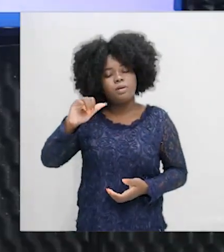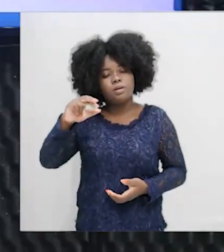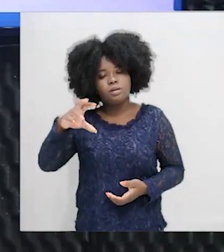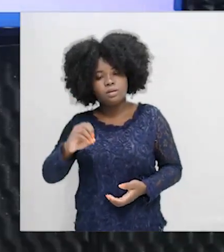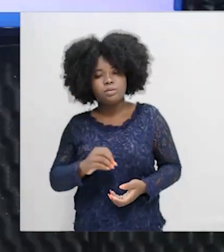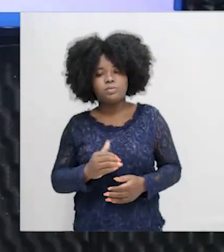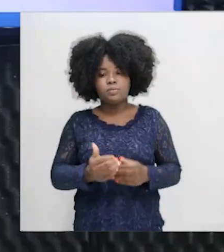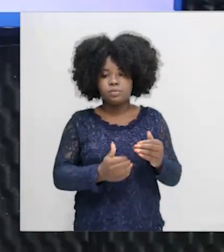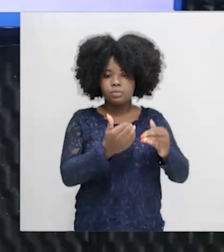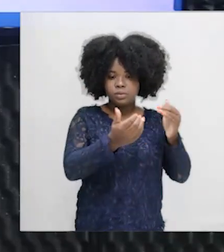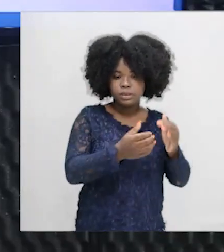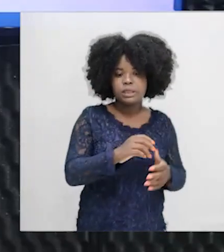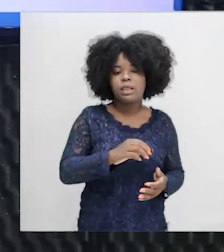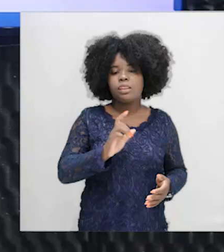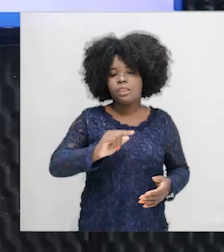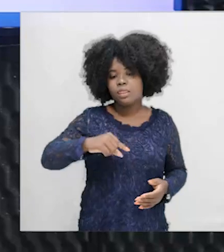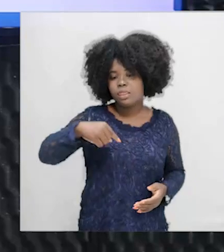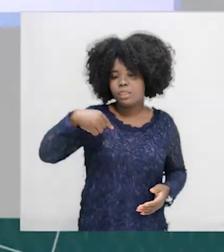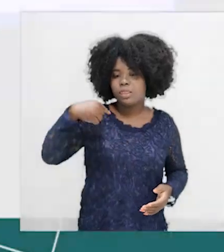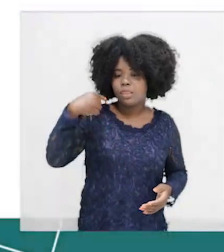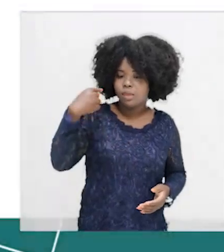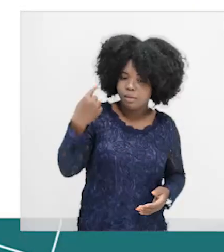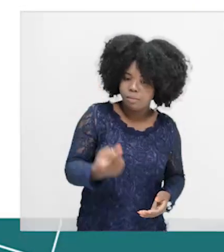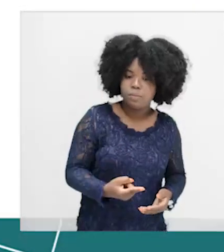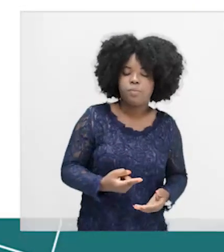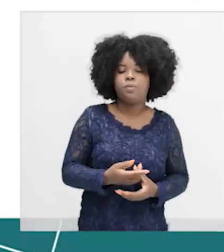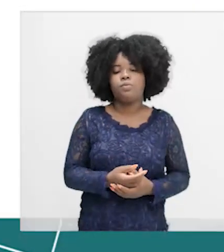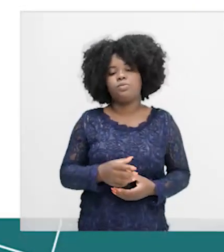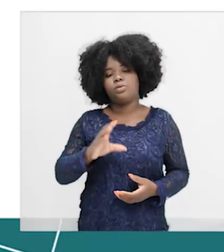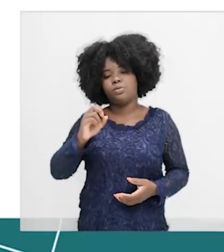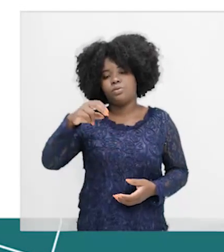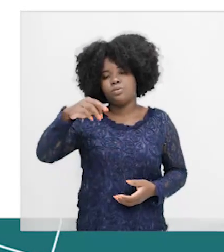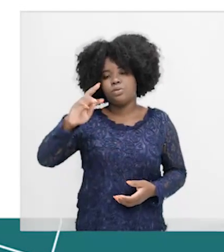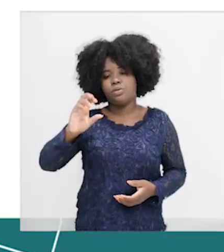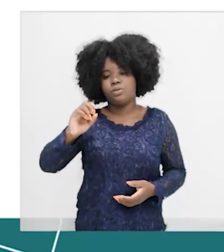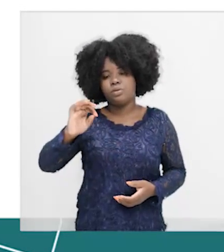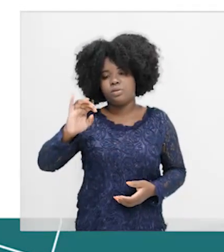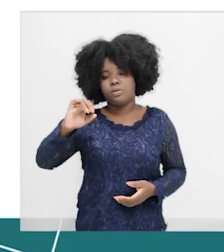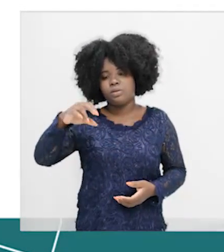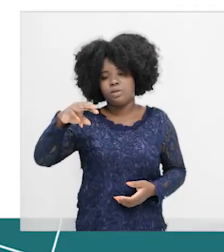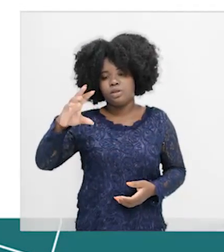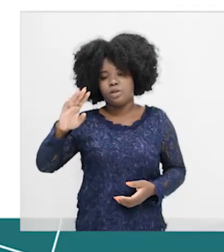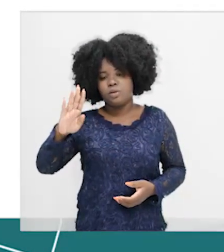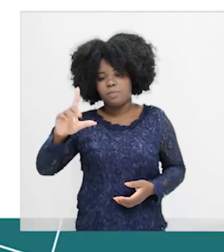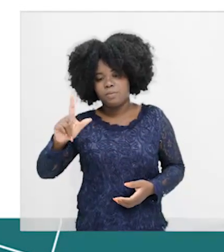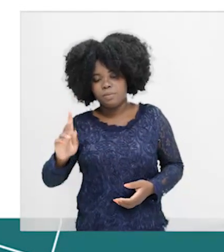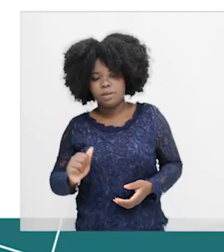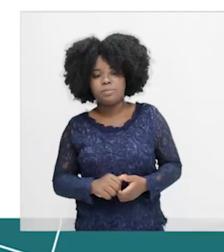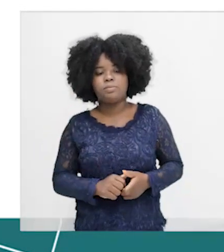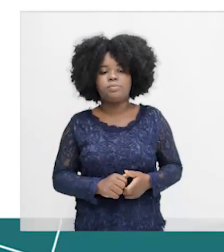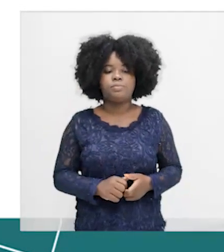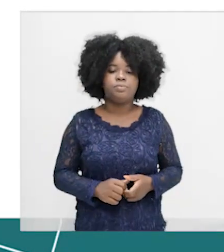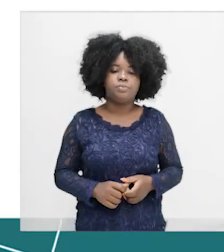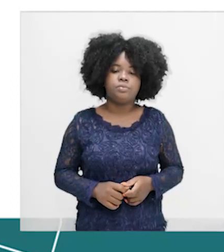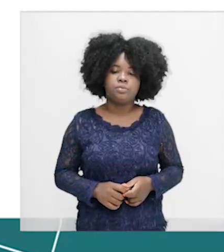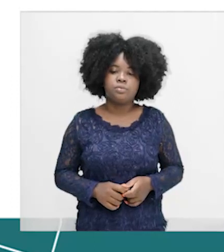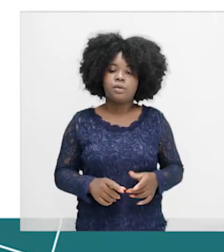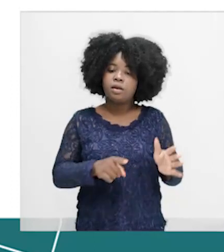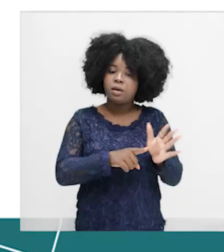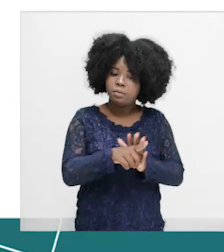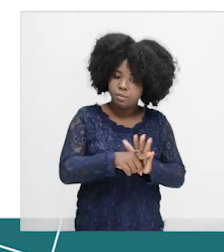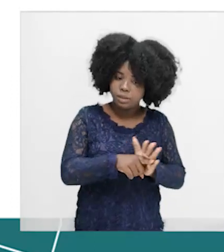depois da queda de Constantinopla, e o interessante mais sobre isso é que ele tem uma influência muito grande da arte bizantina, que nós já vimos em outras aulas, pesquisa